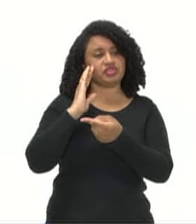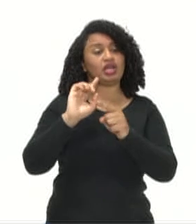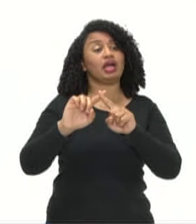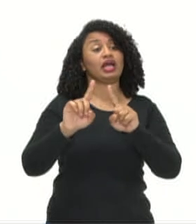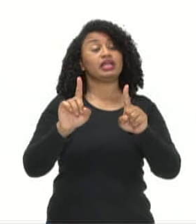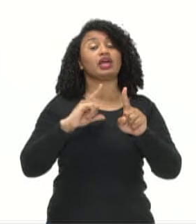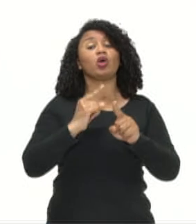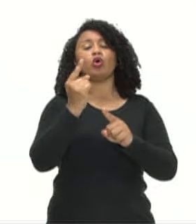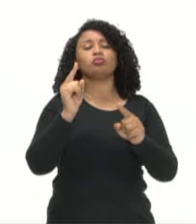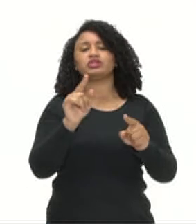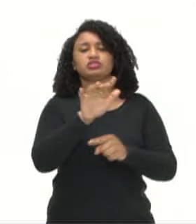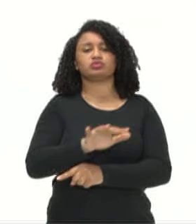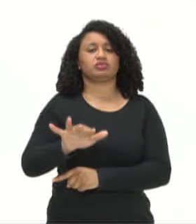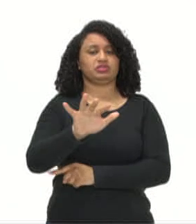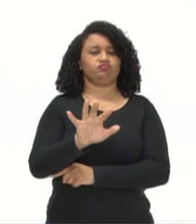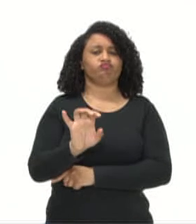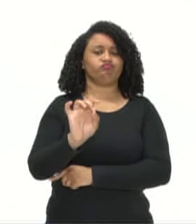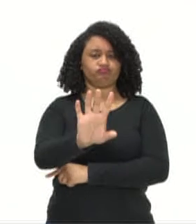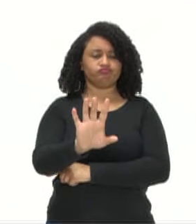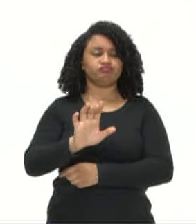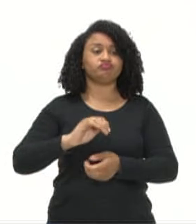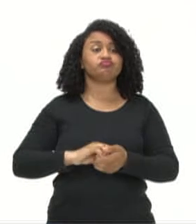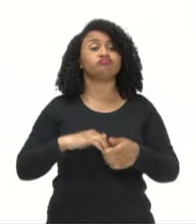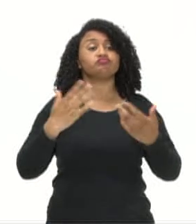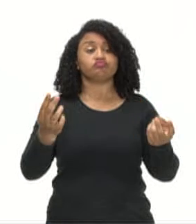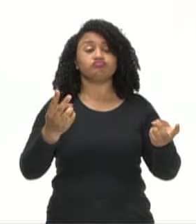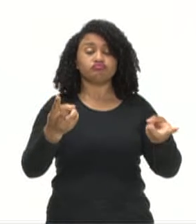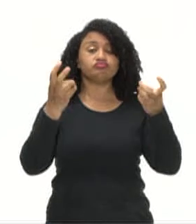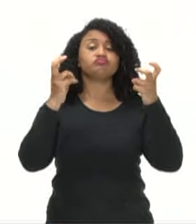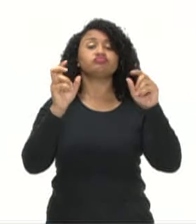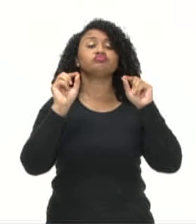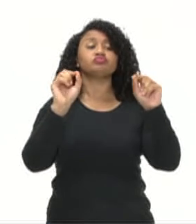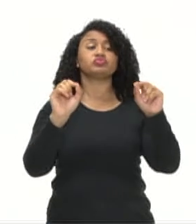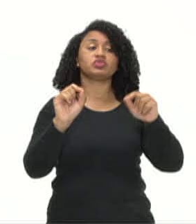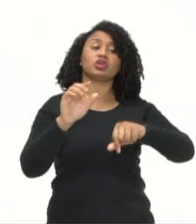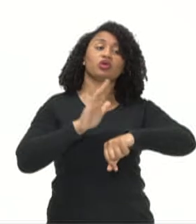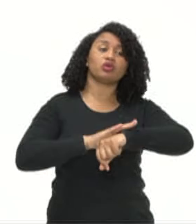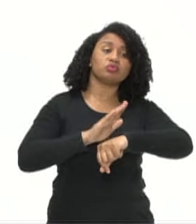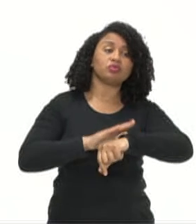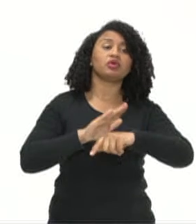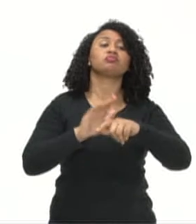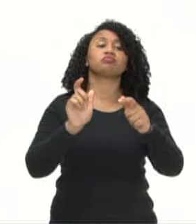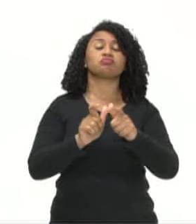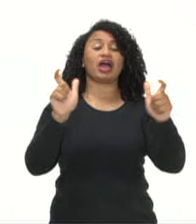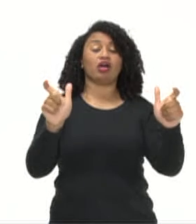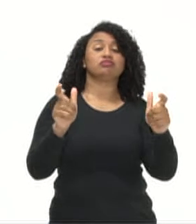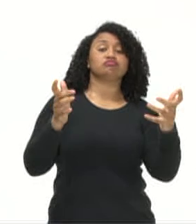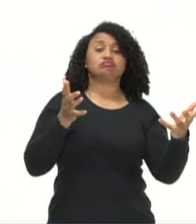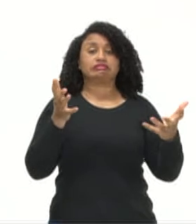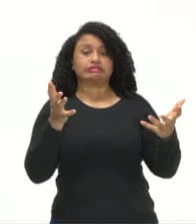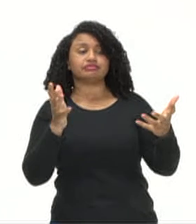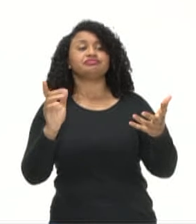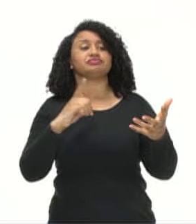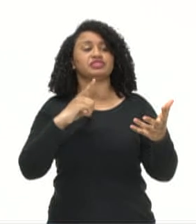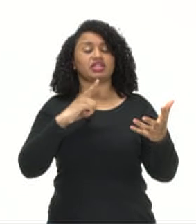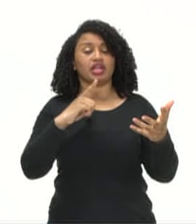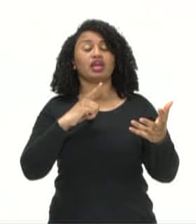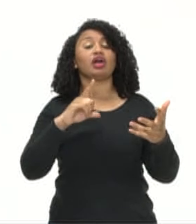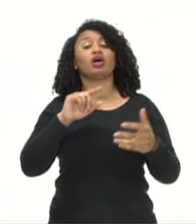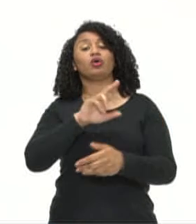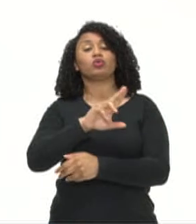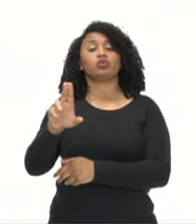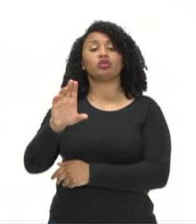um conflito. E nessa perspectiva, o momento de maior tensão do conto é chamado